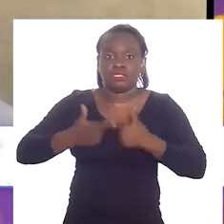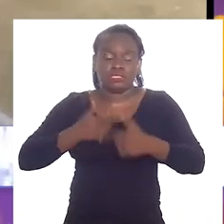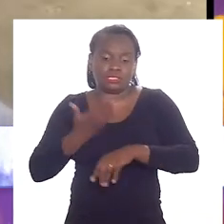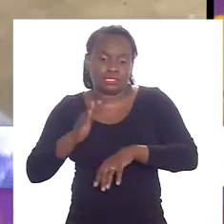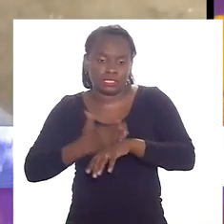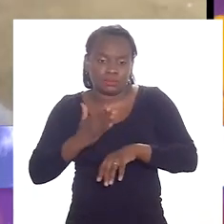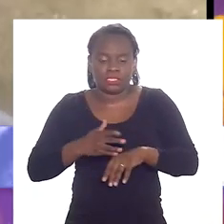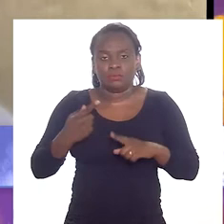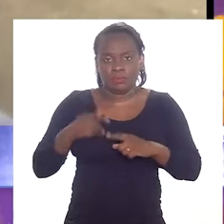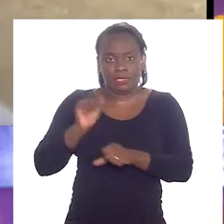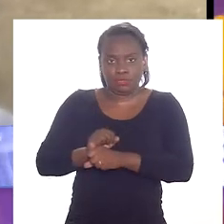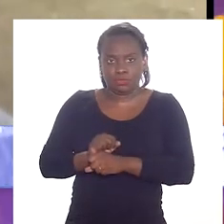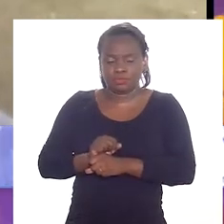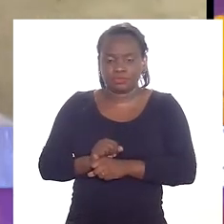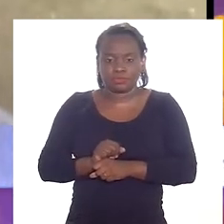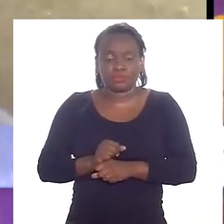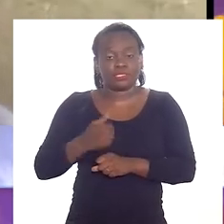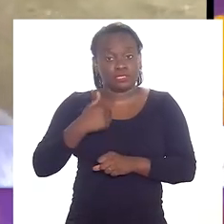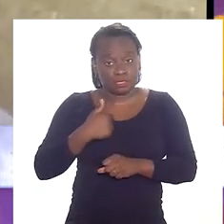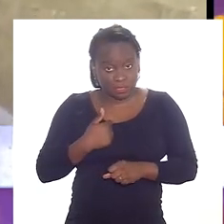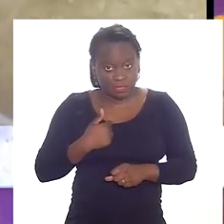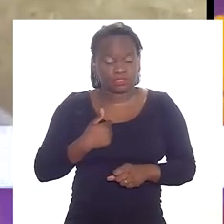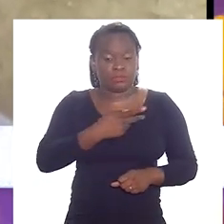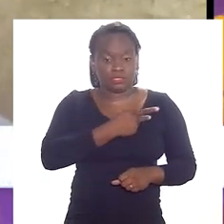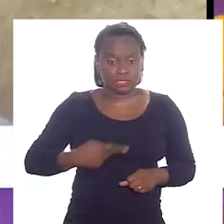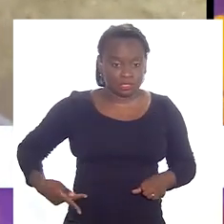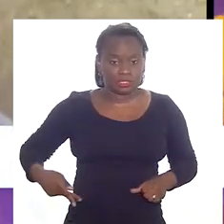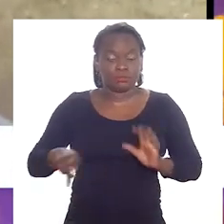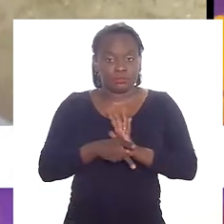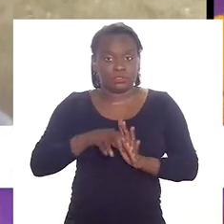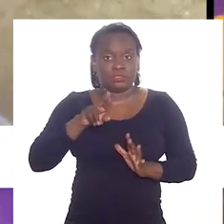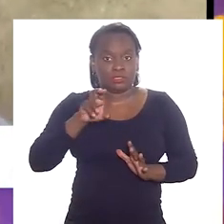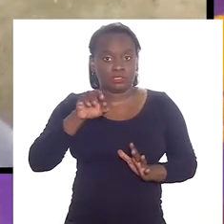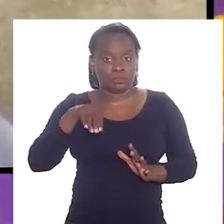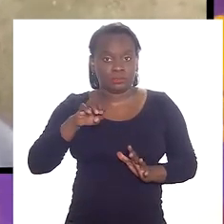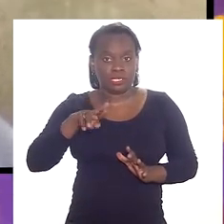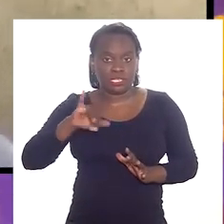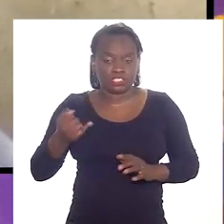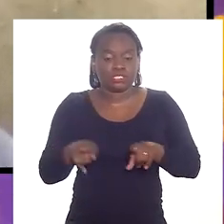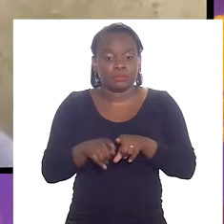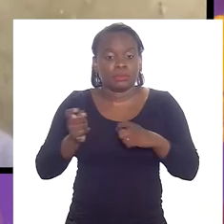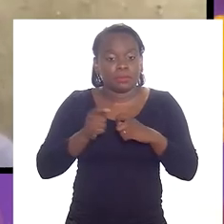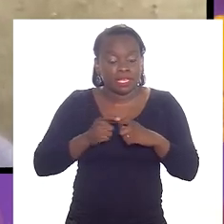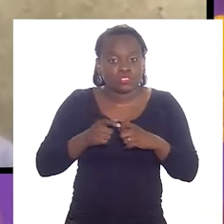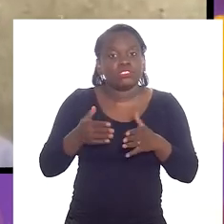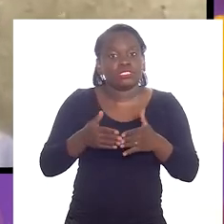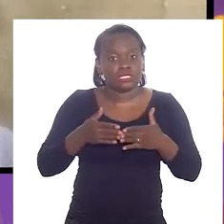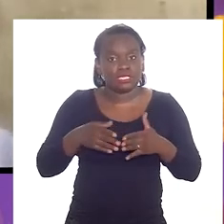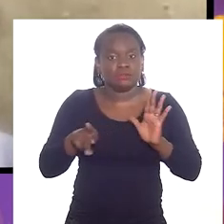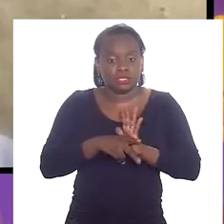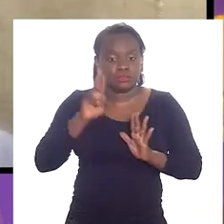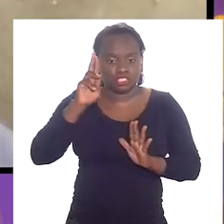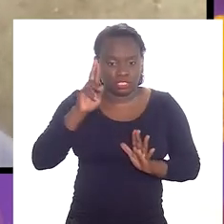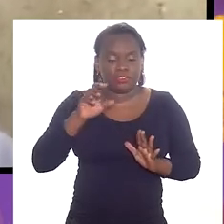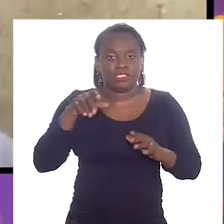Na época, isso há um ano, mais ou menos, o Flamengo anunciou o reinício das atividades de treinamento que